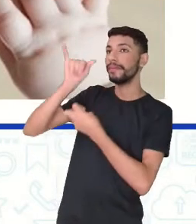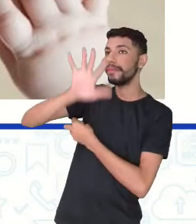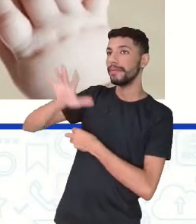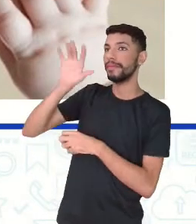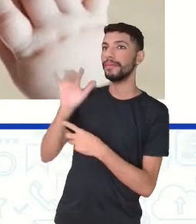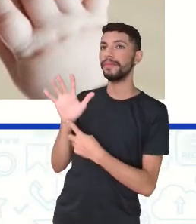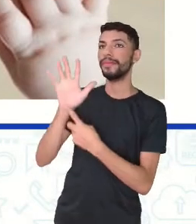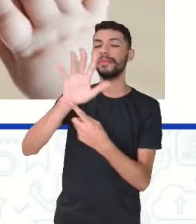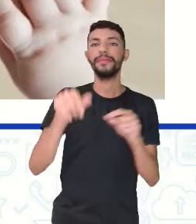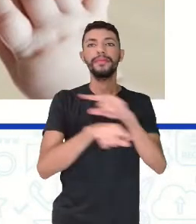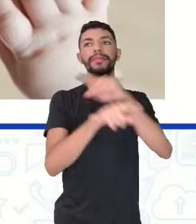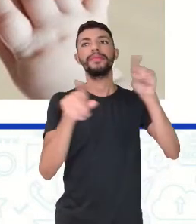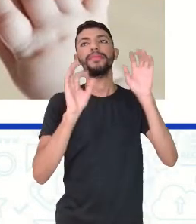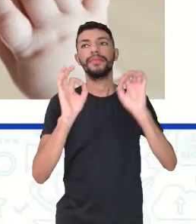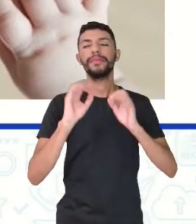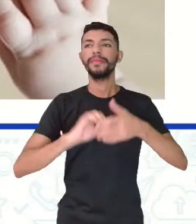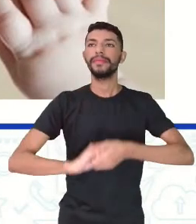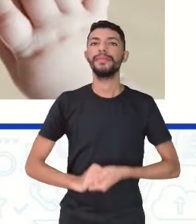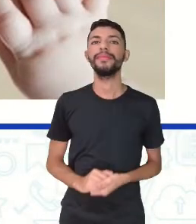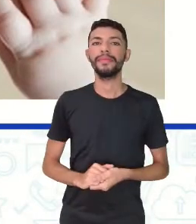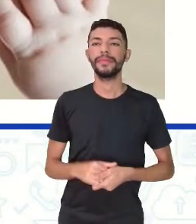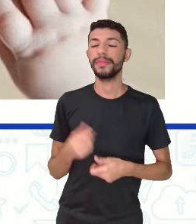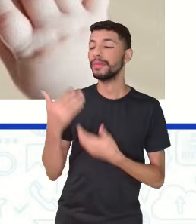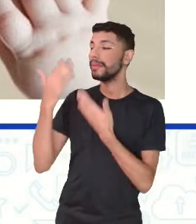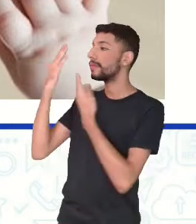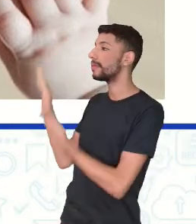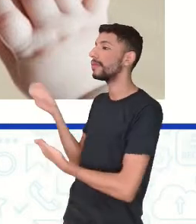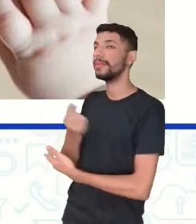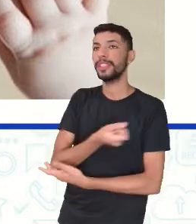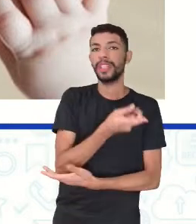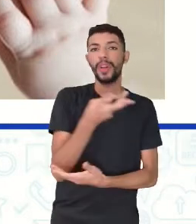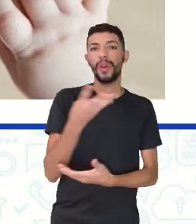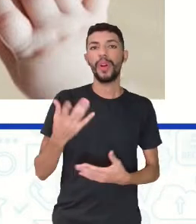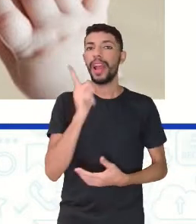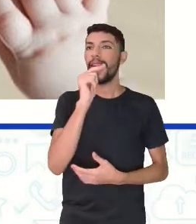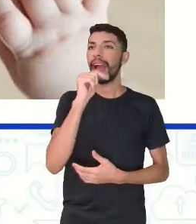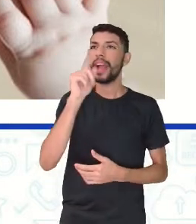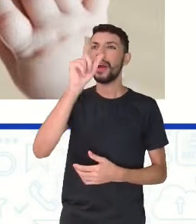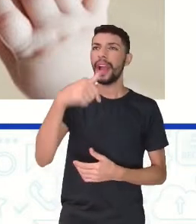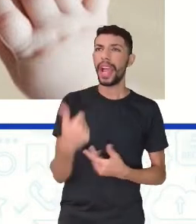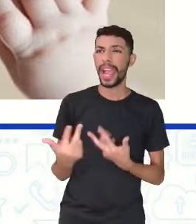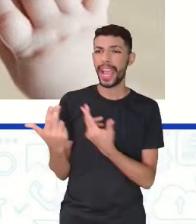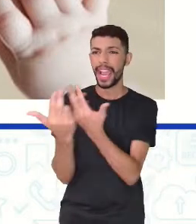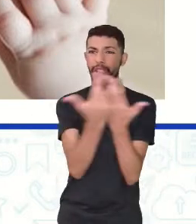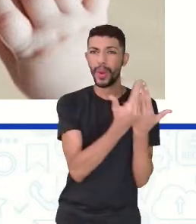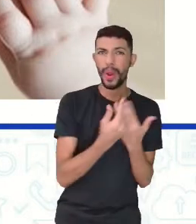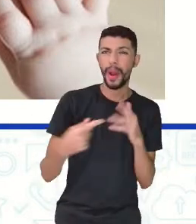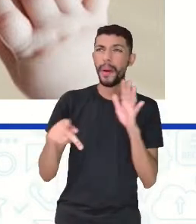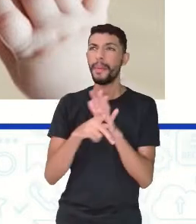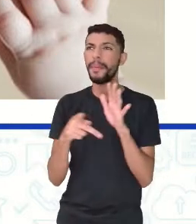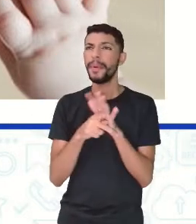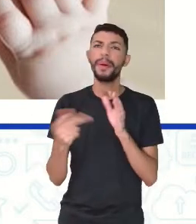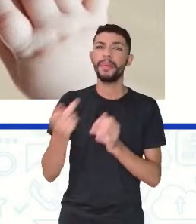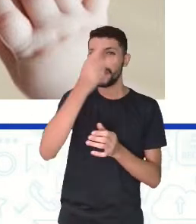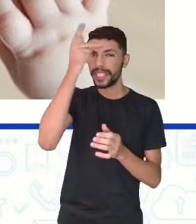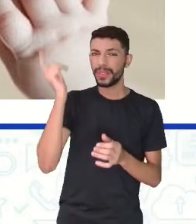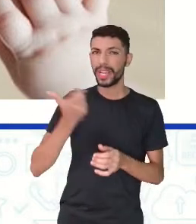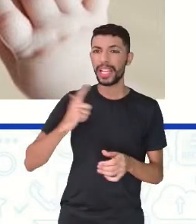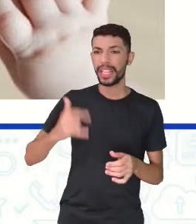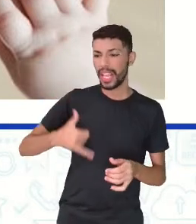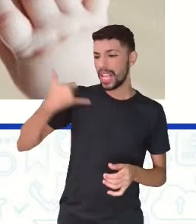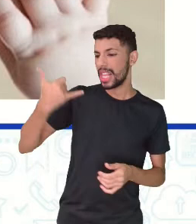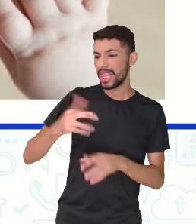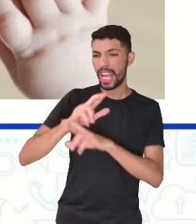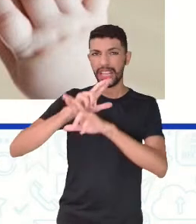que eu trouxe para vocês. Esta quantidade de água é a mesma para indivíduos de idades diferentes. Então, a gente